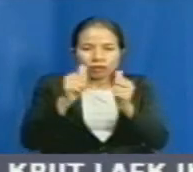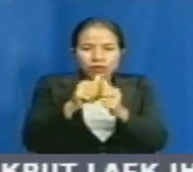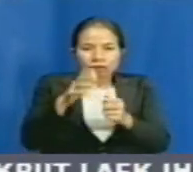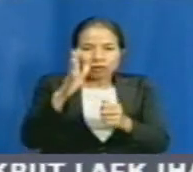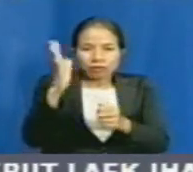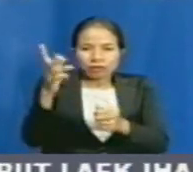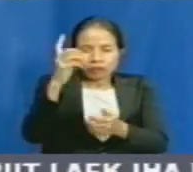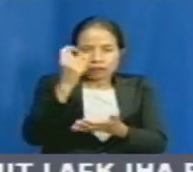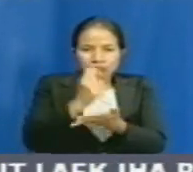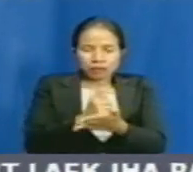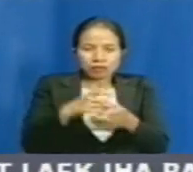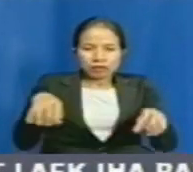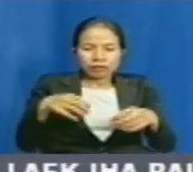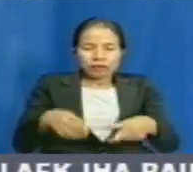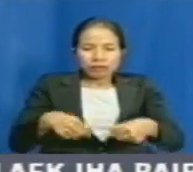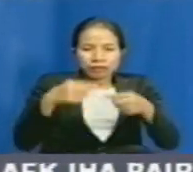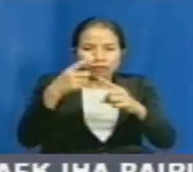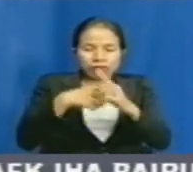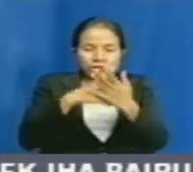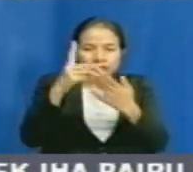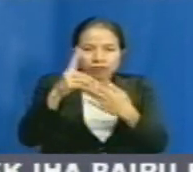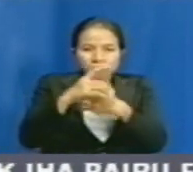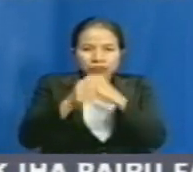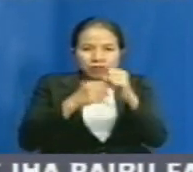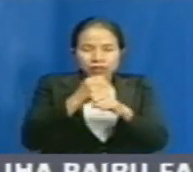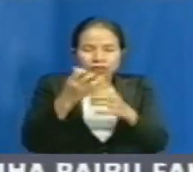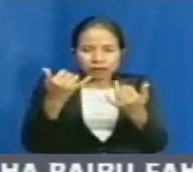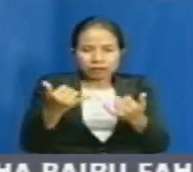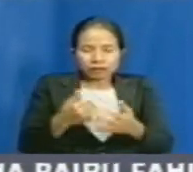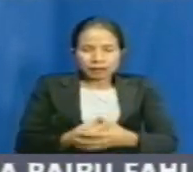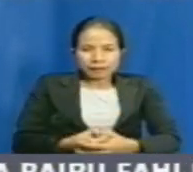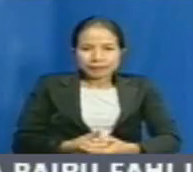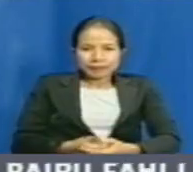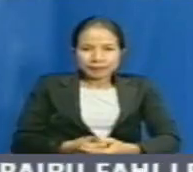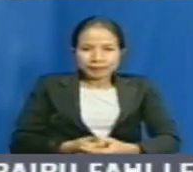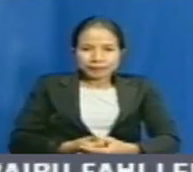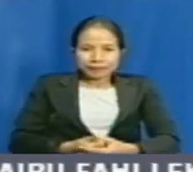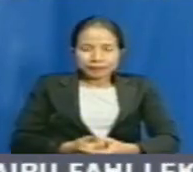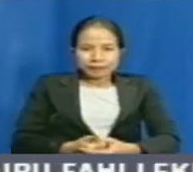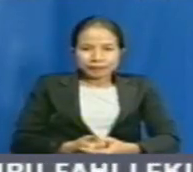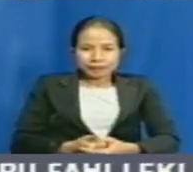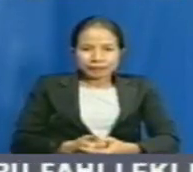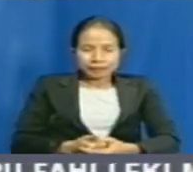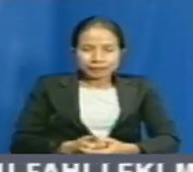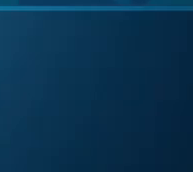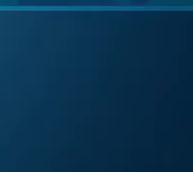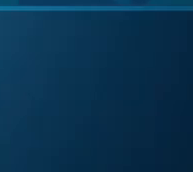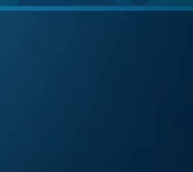nolo de senhida no projeto nem se entrega e fulan dezembro tina ainda nem. Husi Manufahi, Mariano Martins,